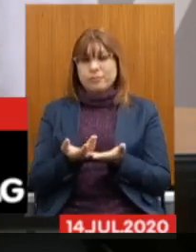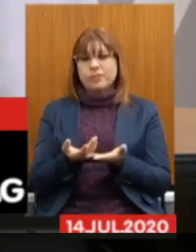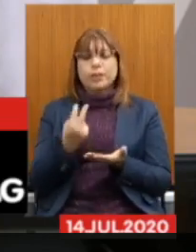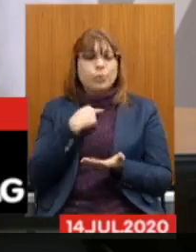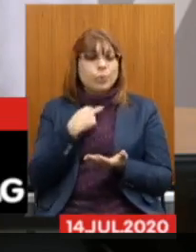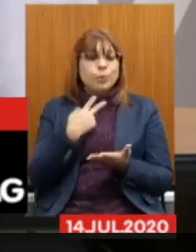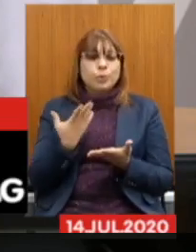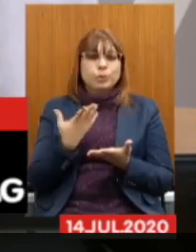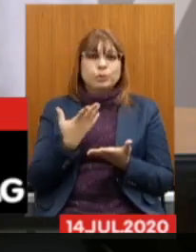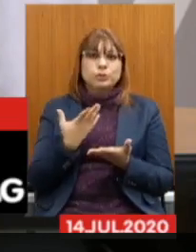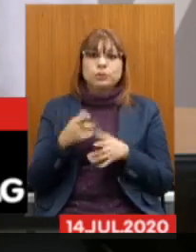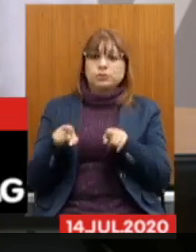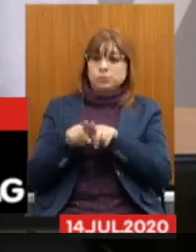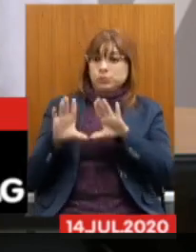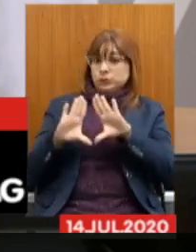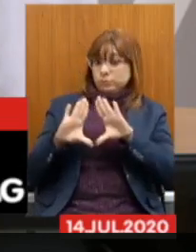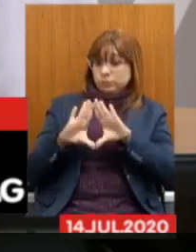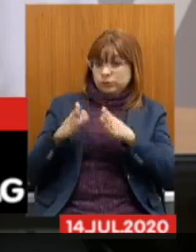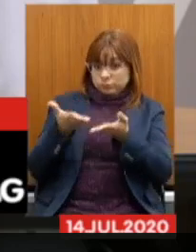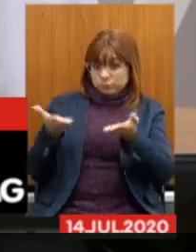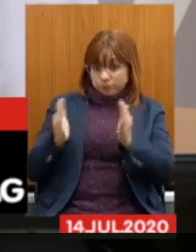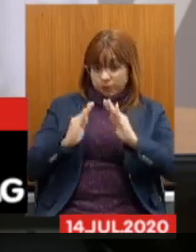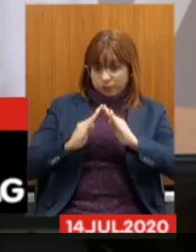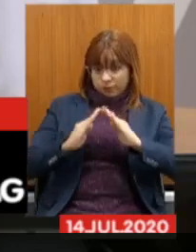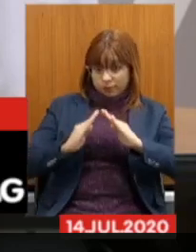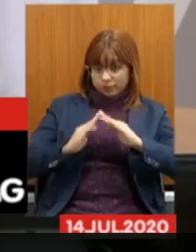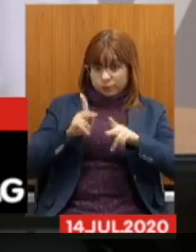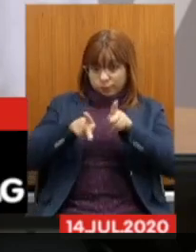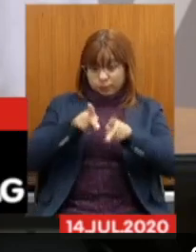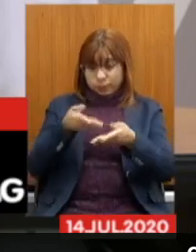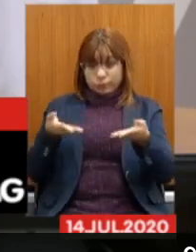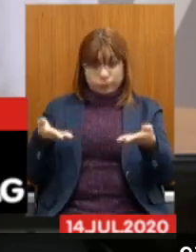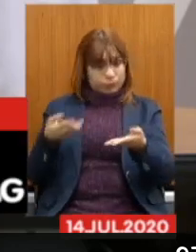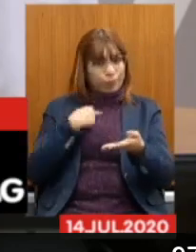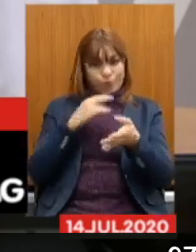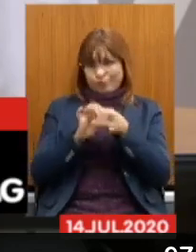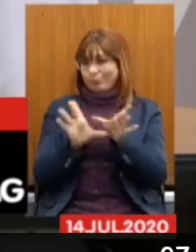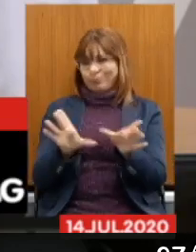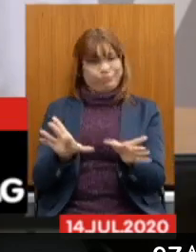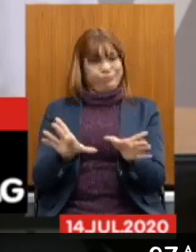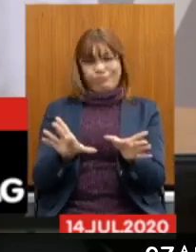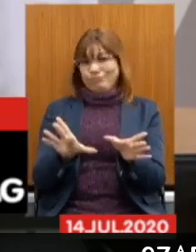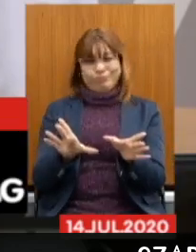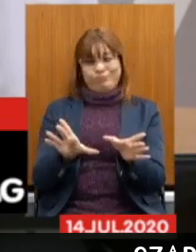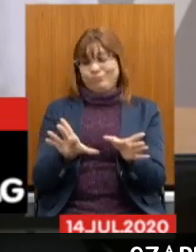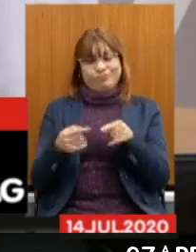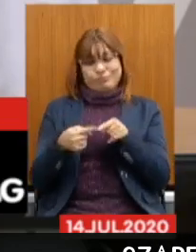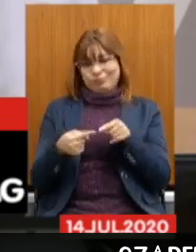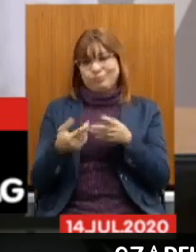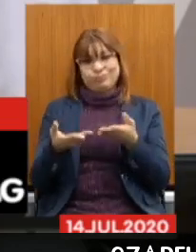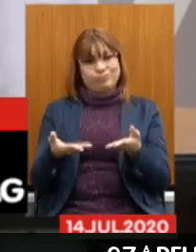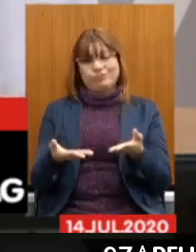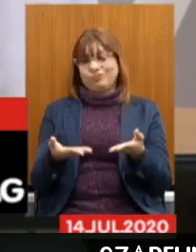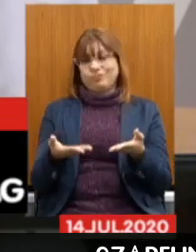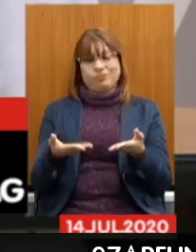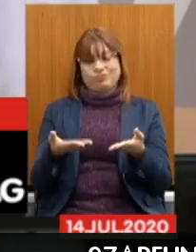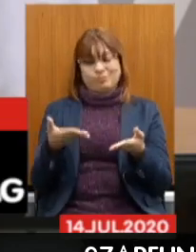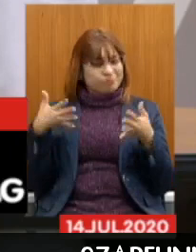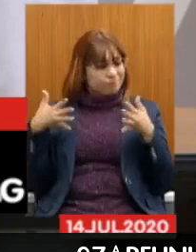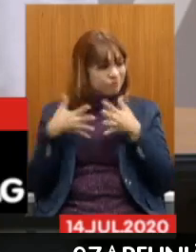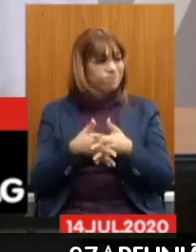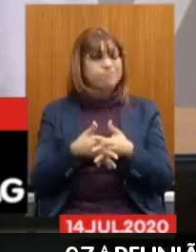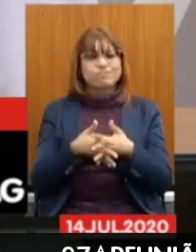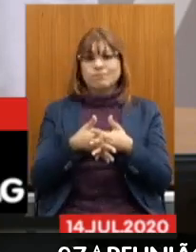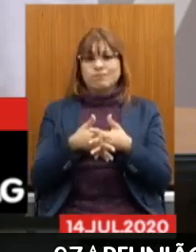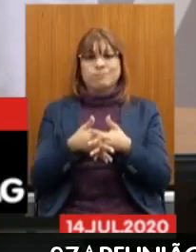A casa do povo, a Assembleia, permitir esse tipo de invasão sobre a